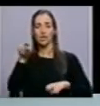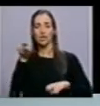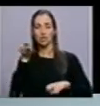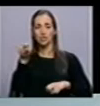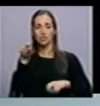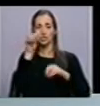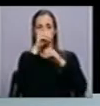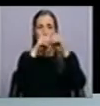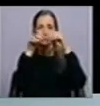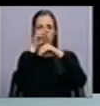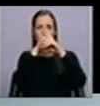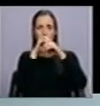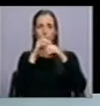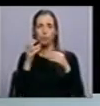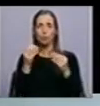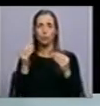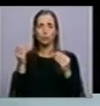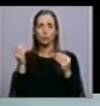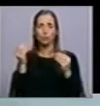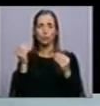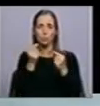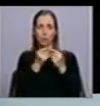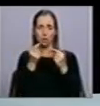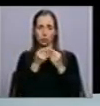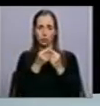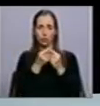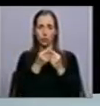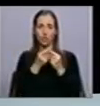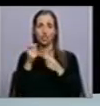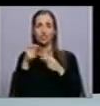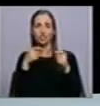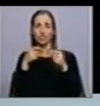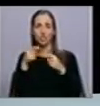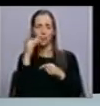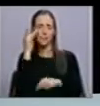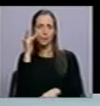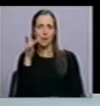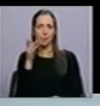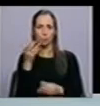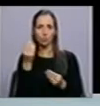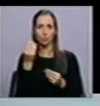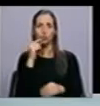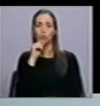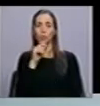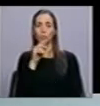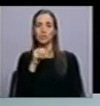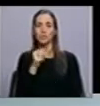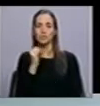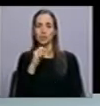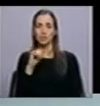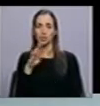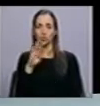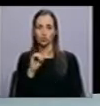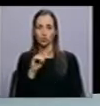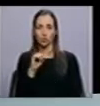de estrelas estava muito, muito, muito, muito próximo de uma estrela muitíssimo brilhante, chamada Sirius. E o brilho de